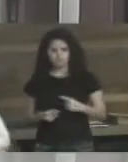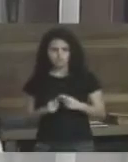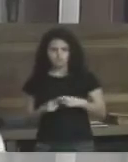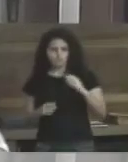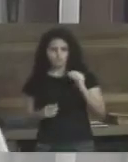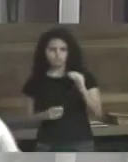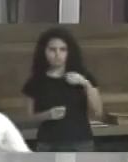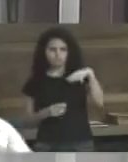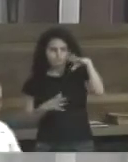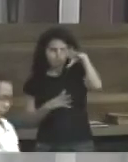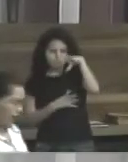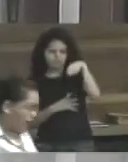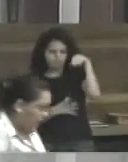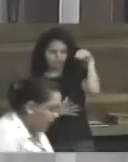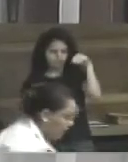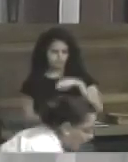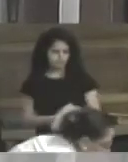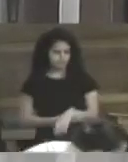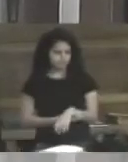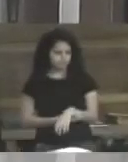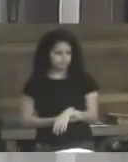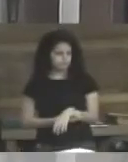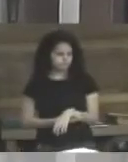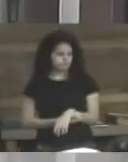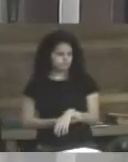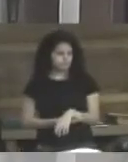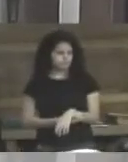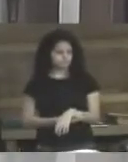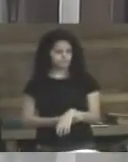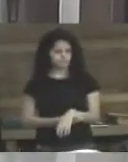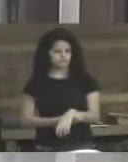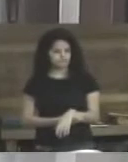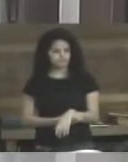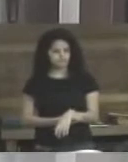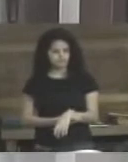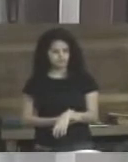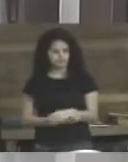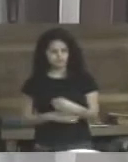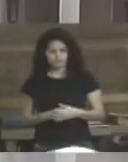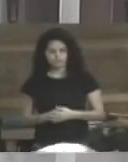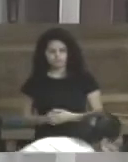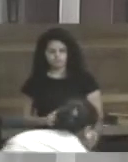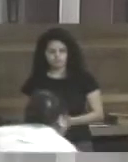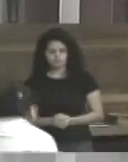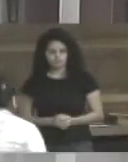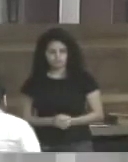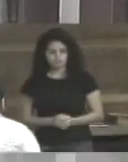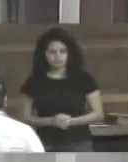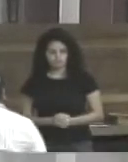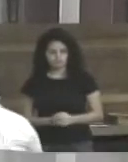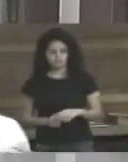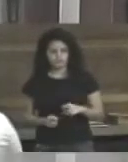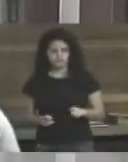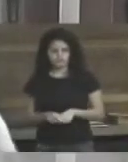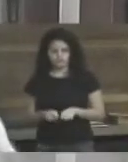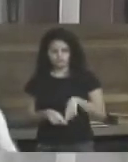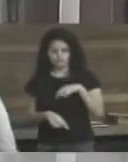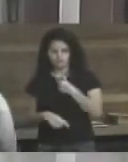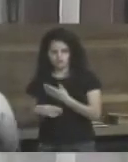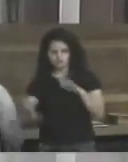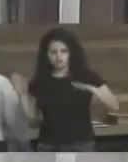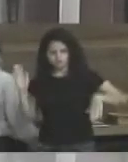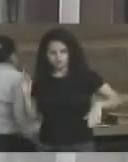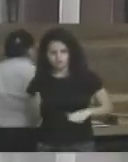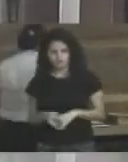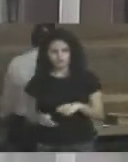agora recentemente conseguiu iluminar lá a Praia do Basílio, ficou muito bacana. Vamos passar lá também para a Praia da Tartaruga, né,